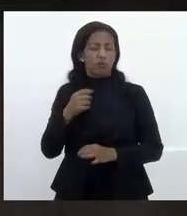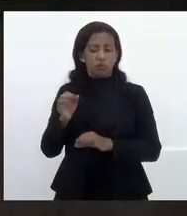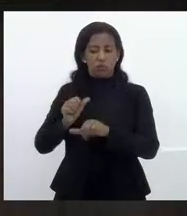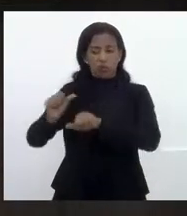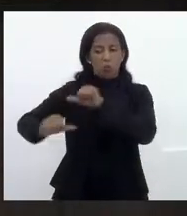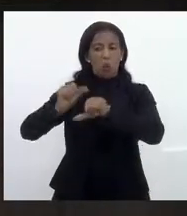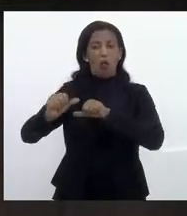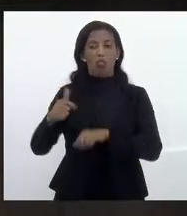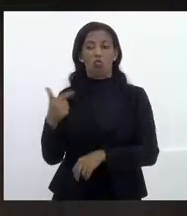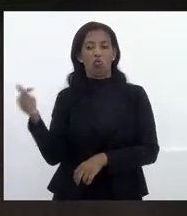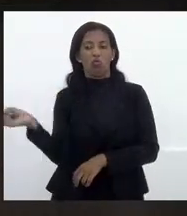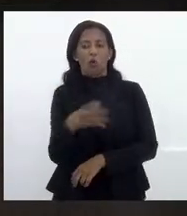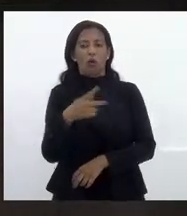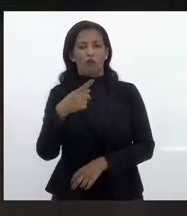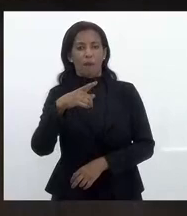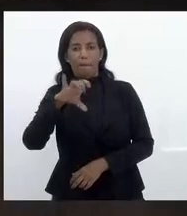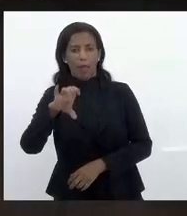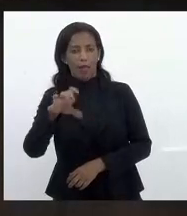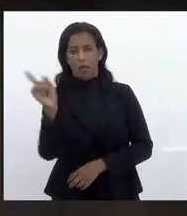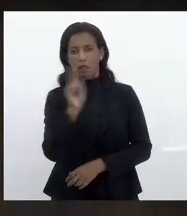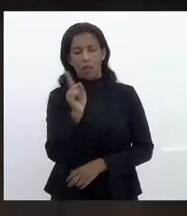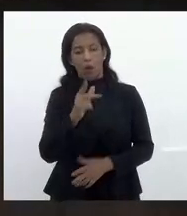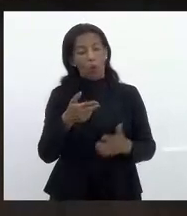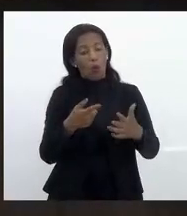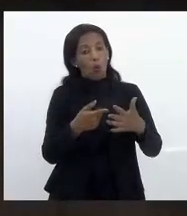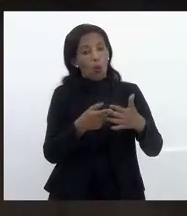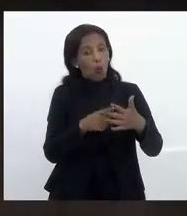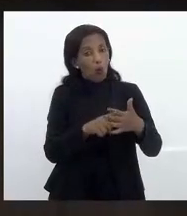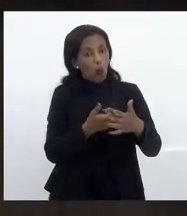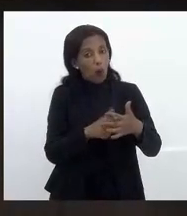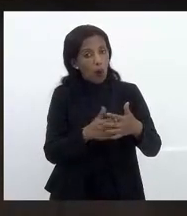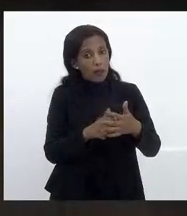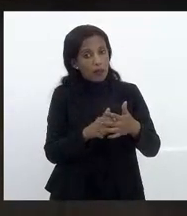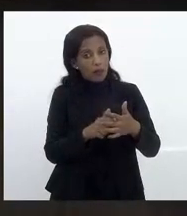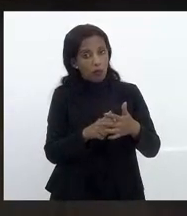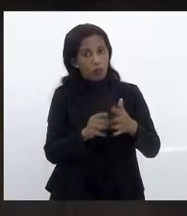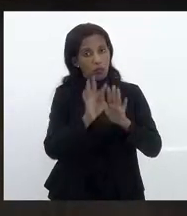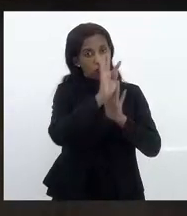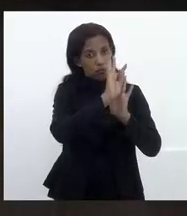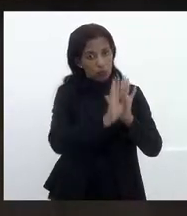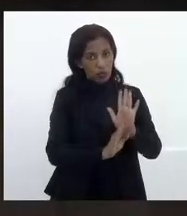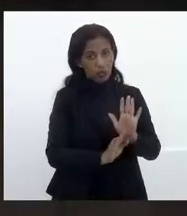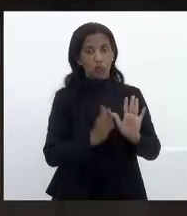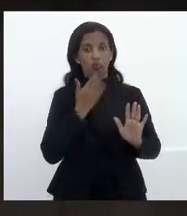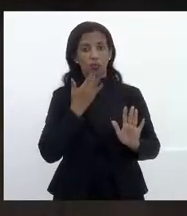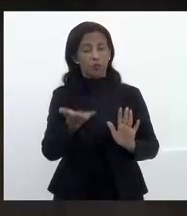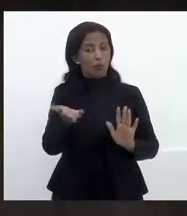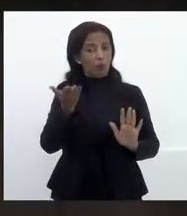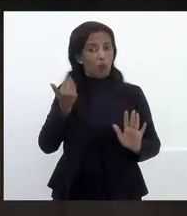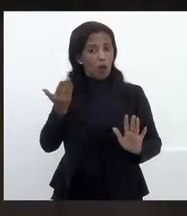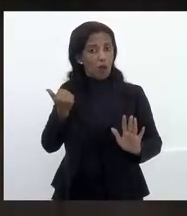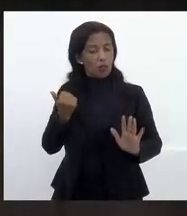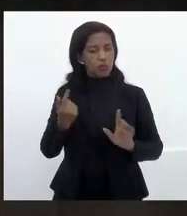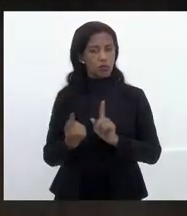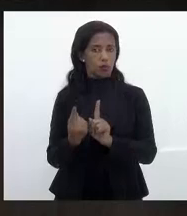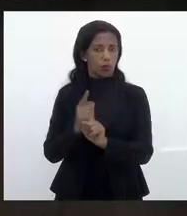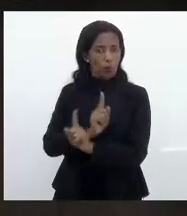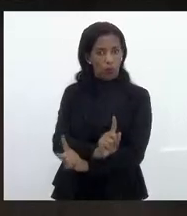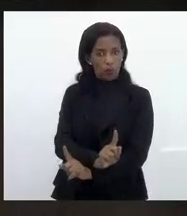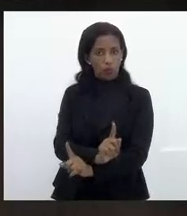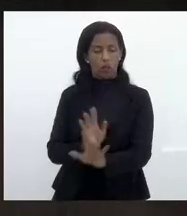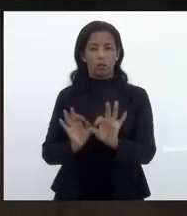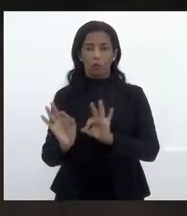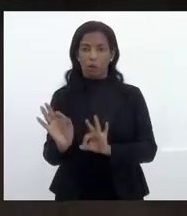não tem Nova PEC é uma correção já pedida anteriormente era pelo contrário